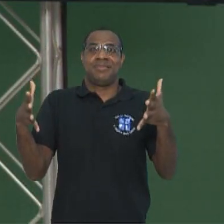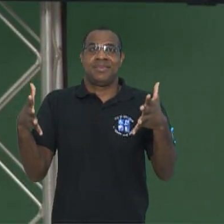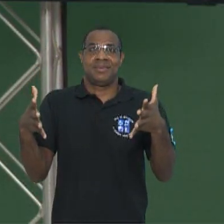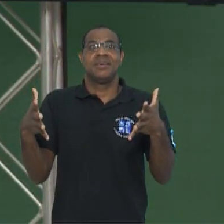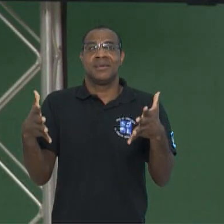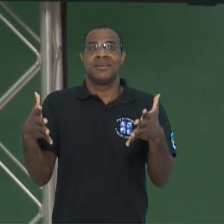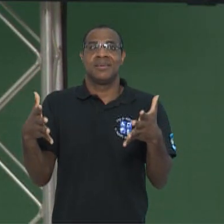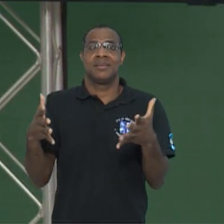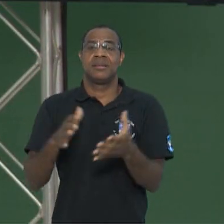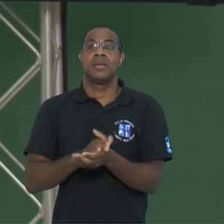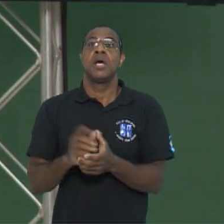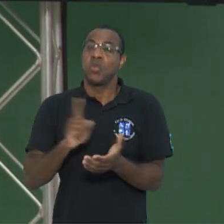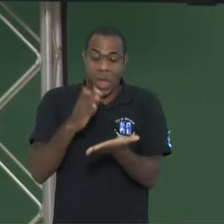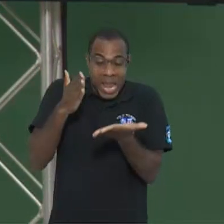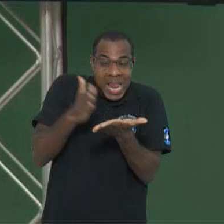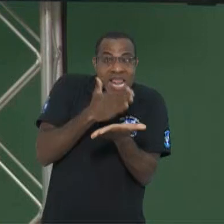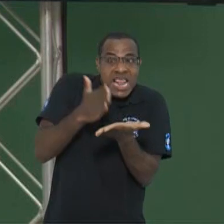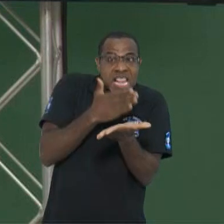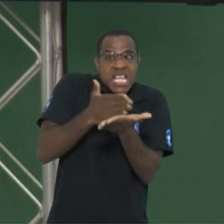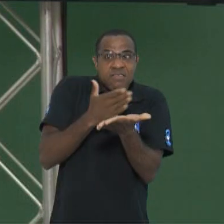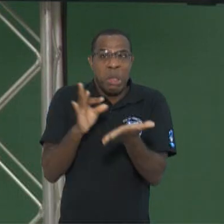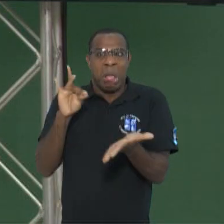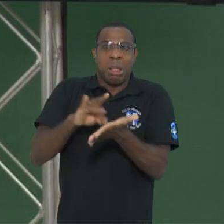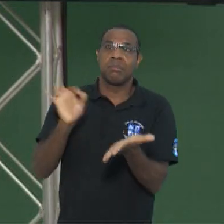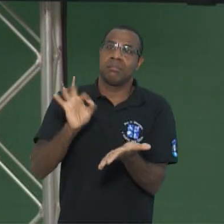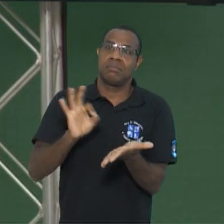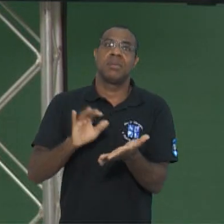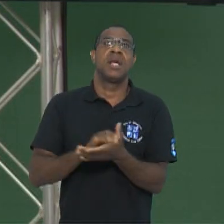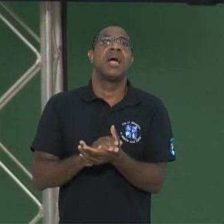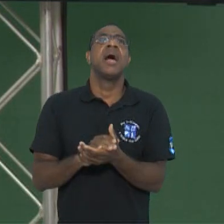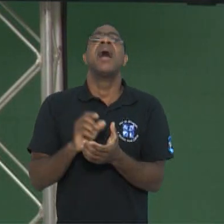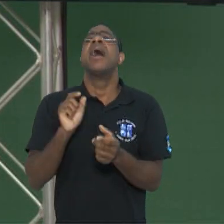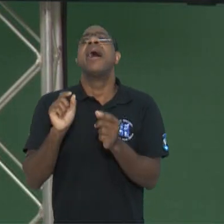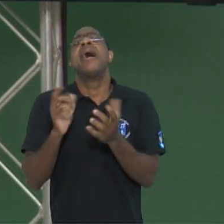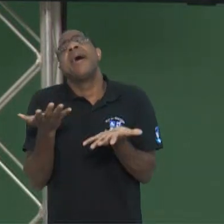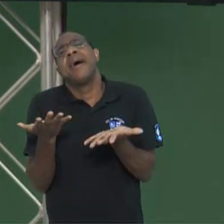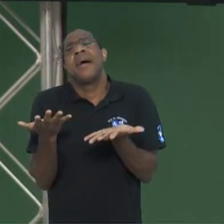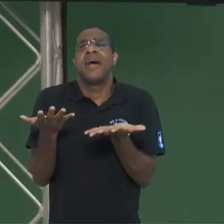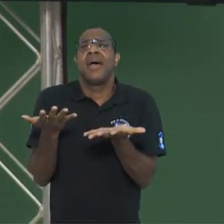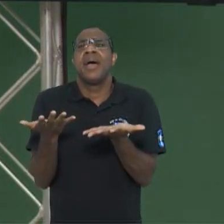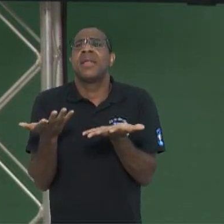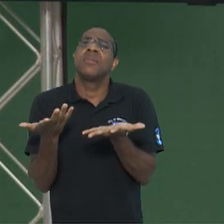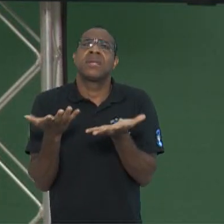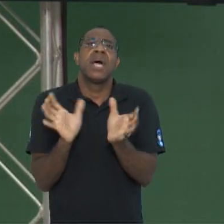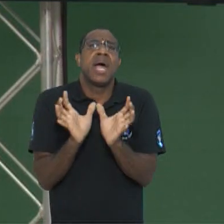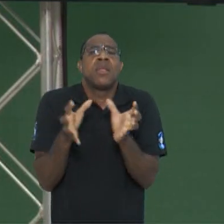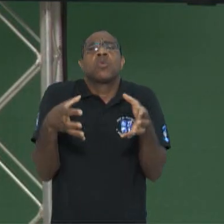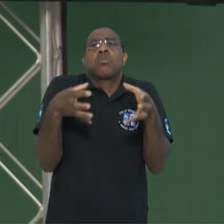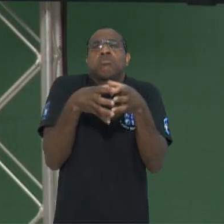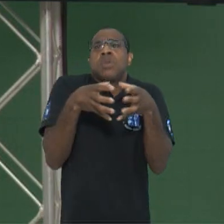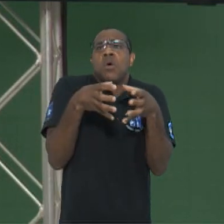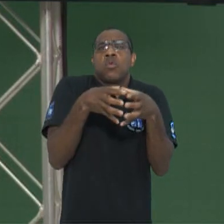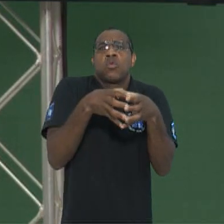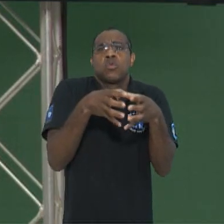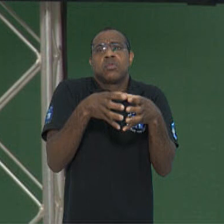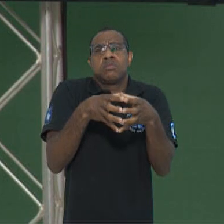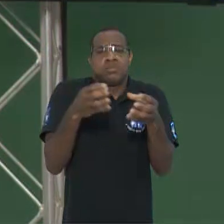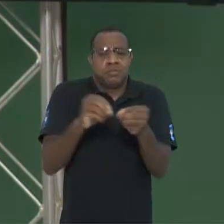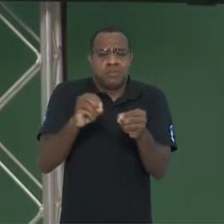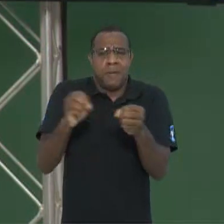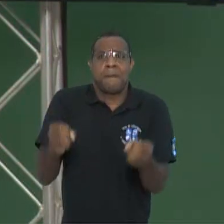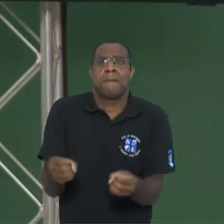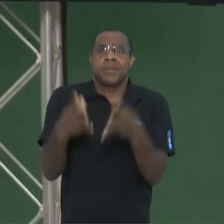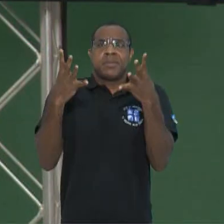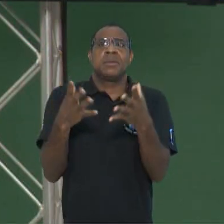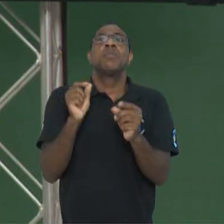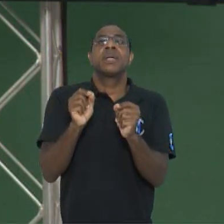livro dos mortos, que não é um livro, como o Sr. Roberto explicou, era essa espécie de uma coletânea de fórmulas mágicas, de feitiços, para